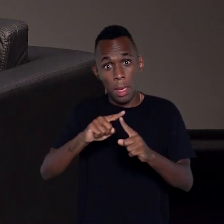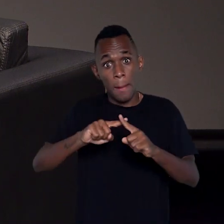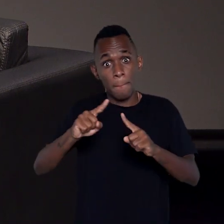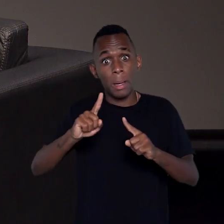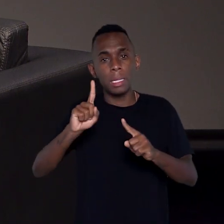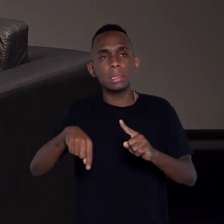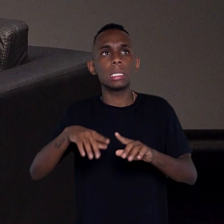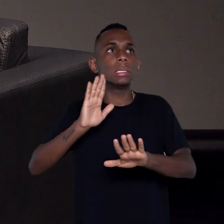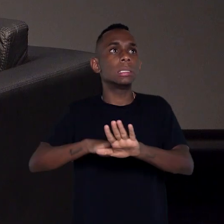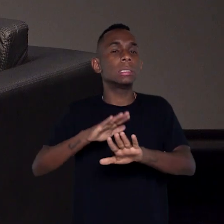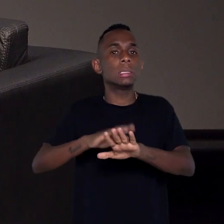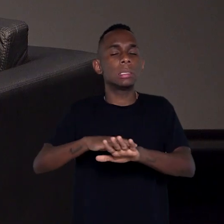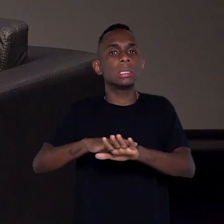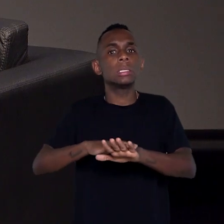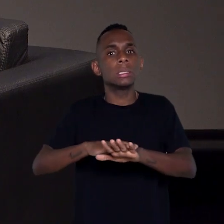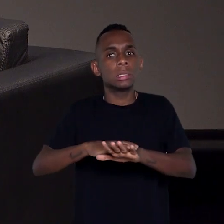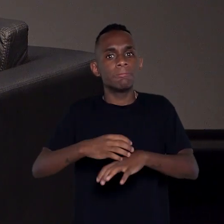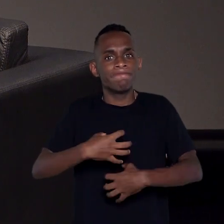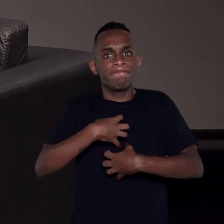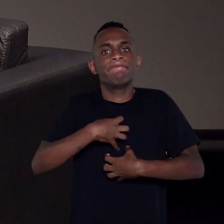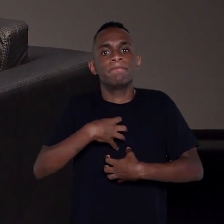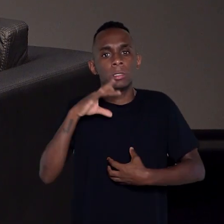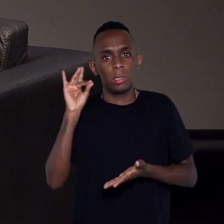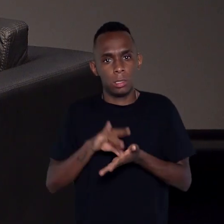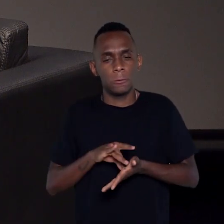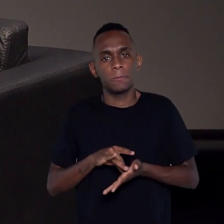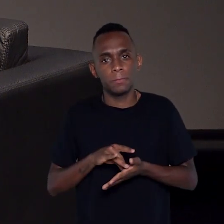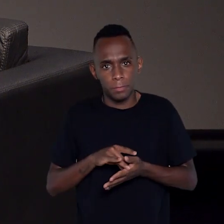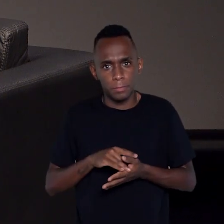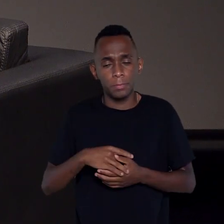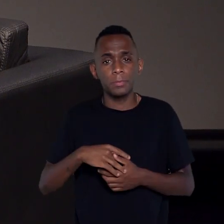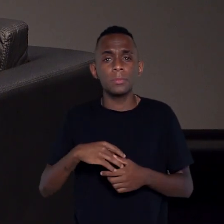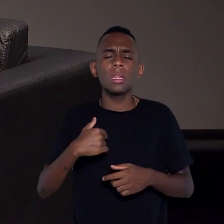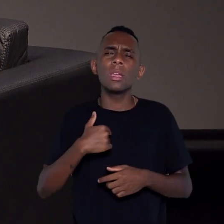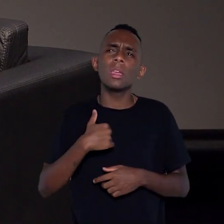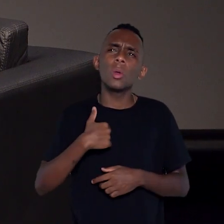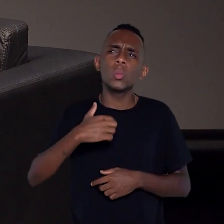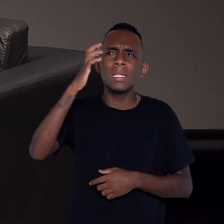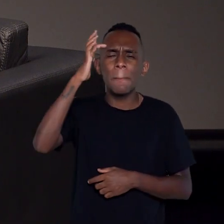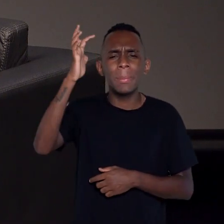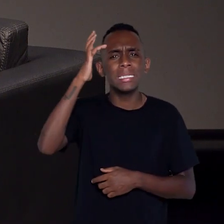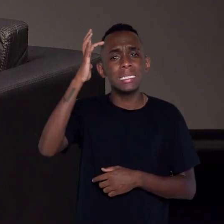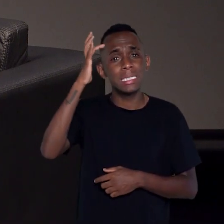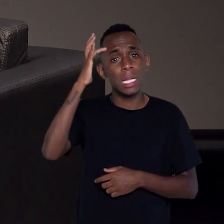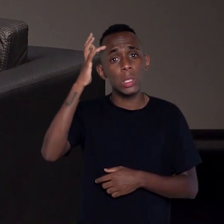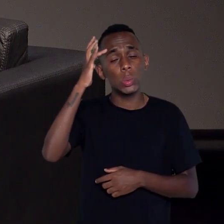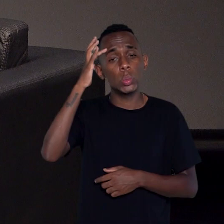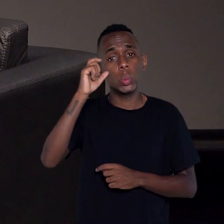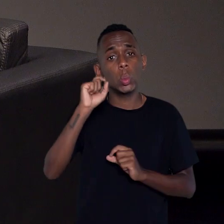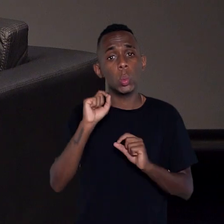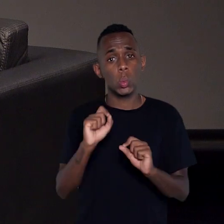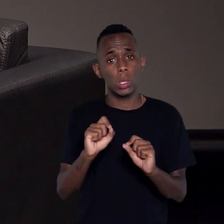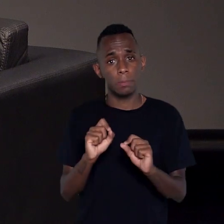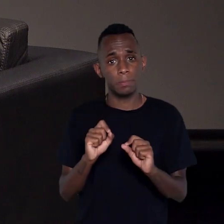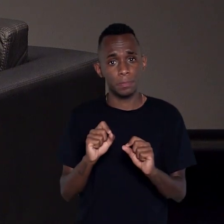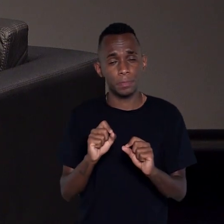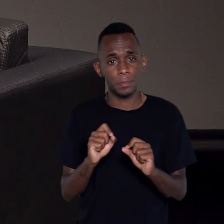curto, mas muito intenso, né? E eu fico imaginando